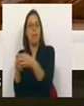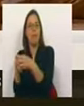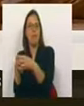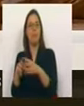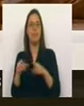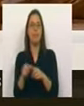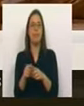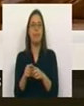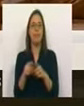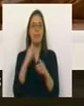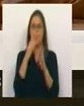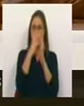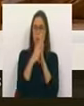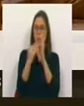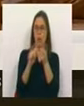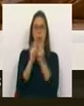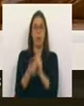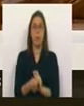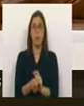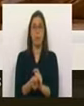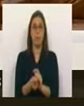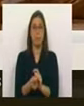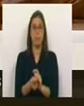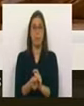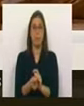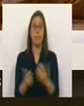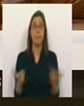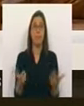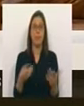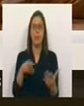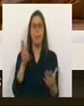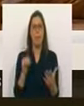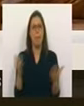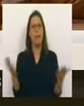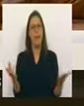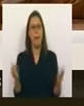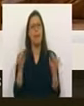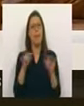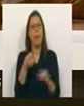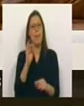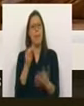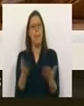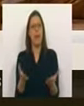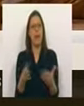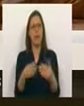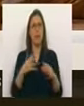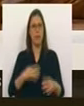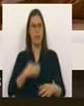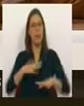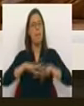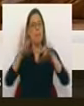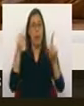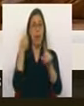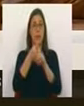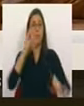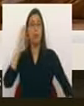que seja o paradigma do reformismo. E o PS, e este PS, lida mal com os